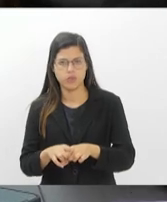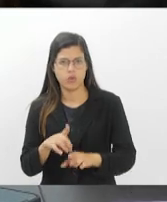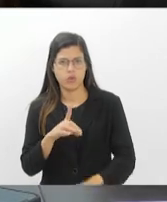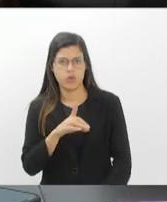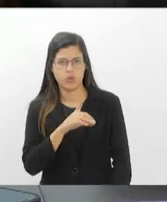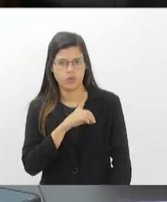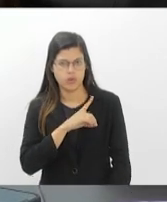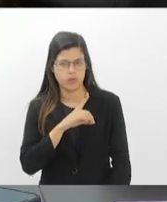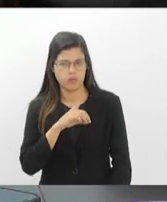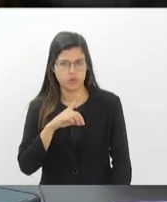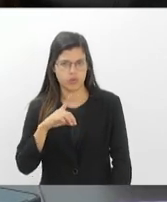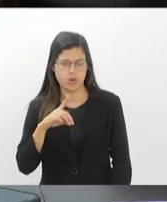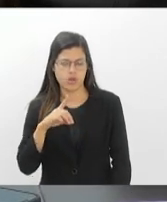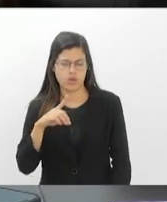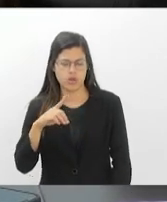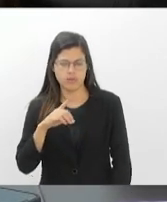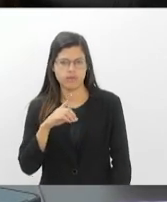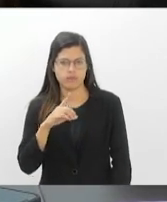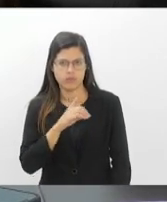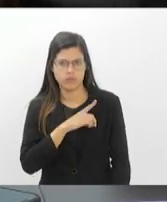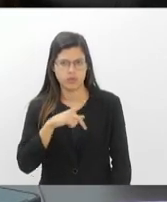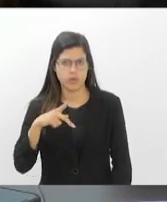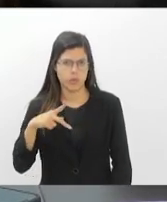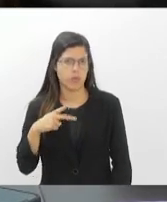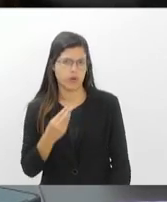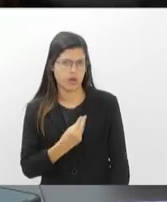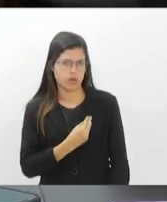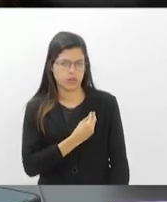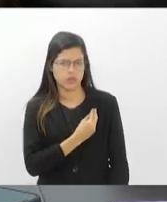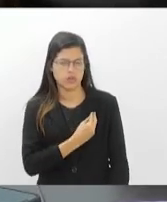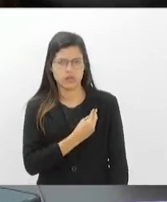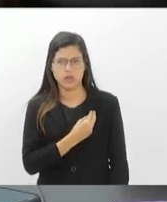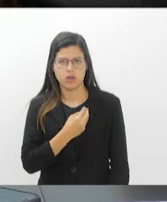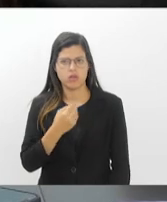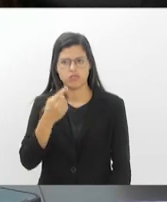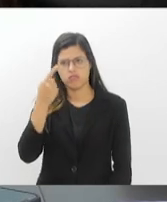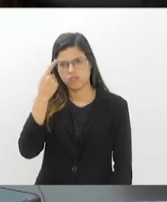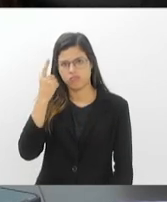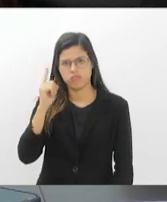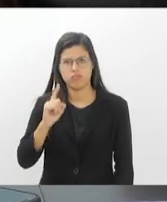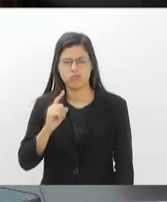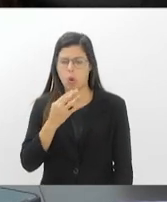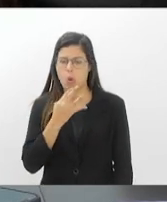existentes. Também não conheço qual é a organização administrativa